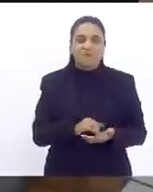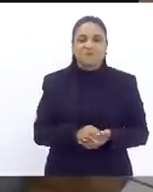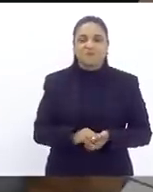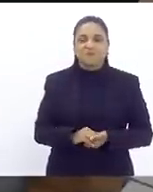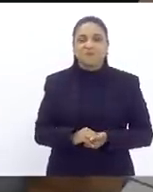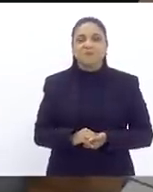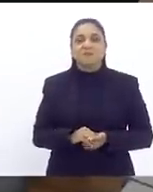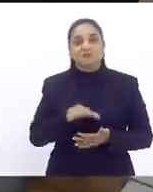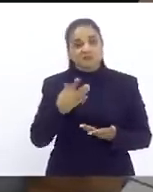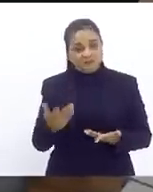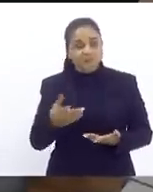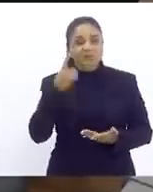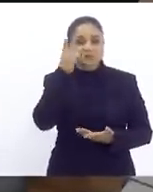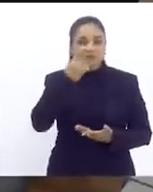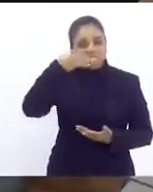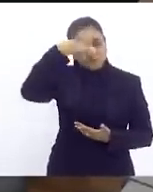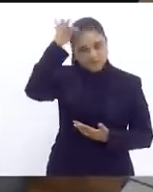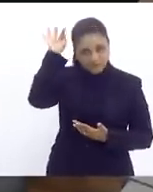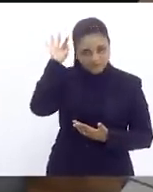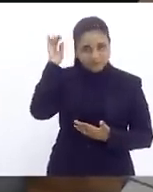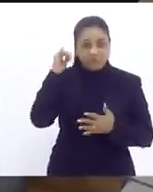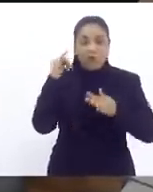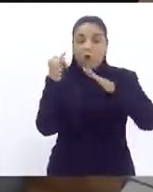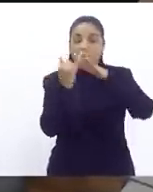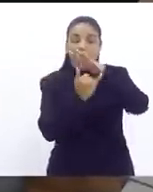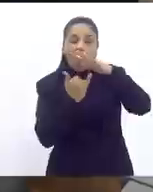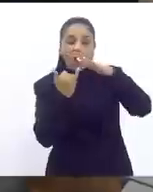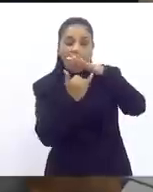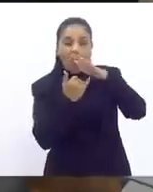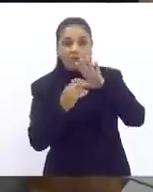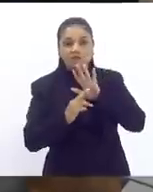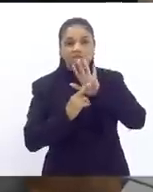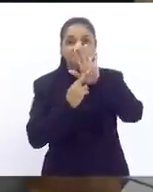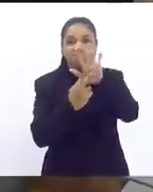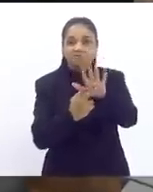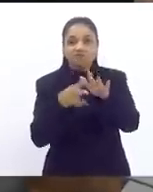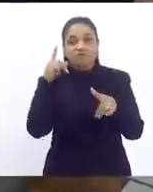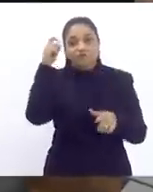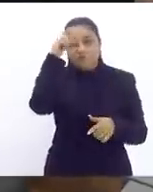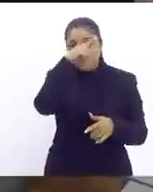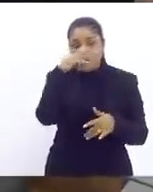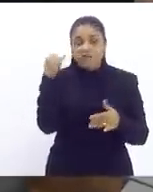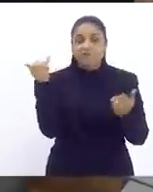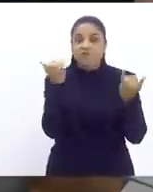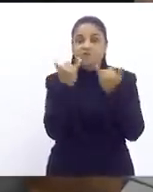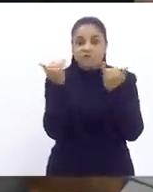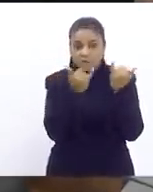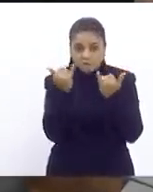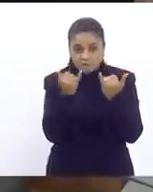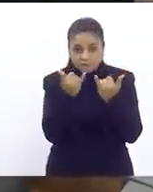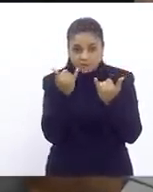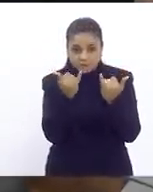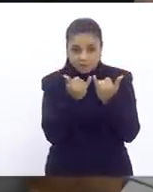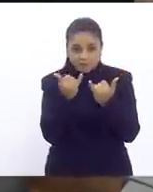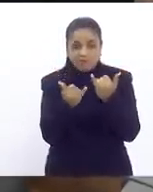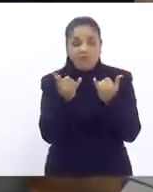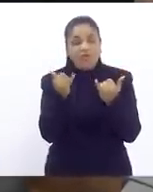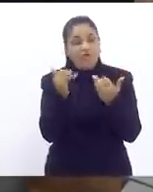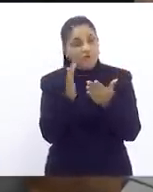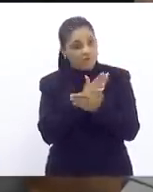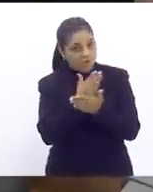Serafim vamos lá órgãos que apresentam dificuldades nas informações na verdade vou falar alguns